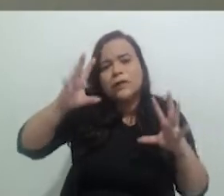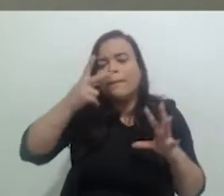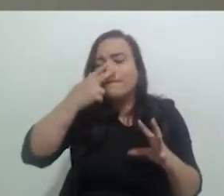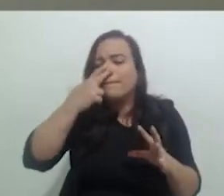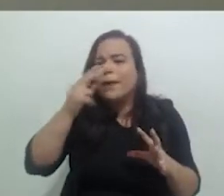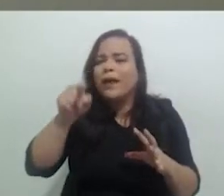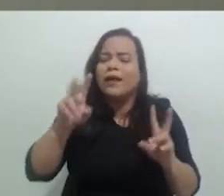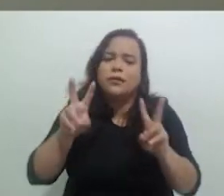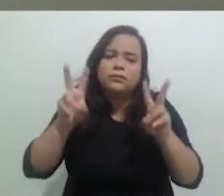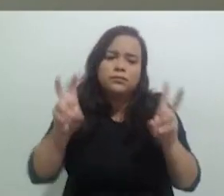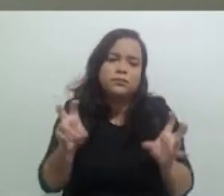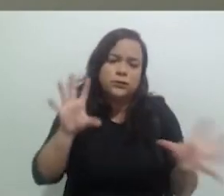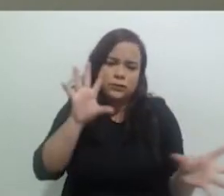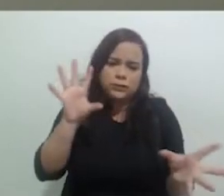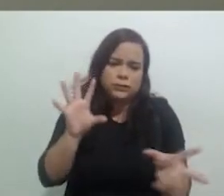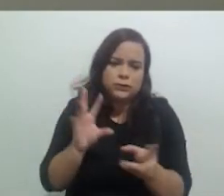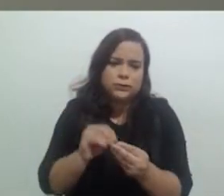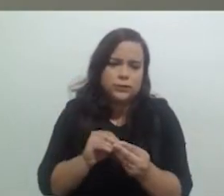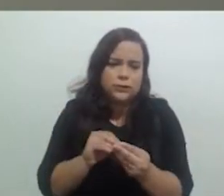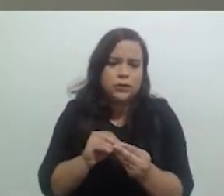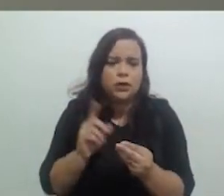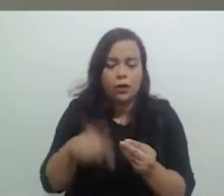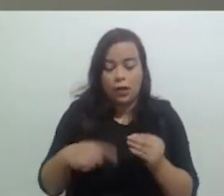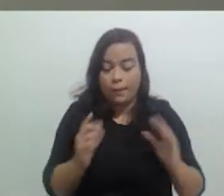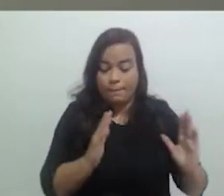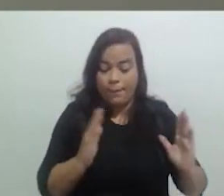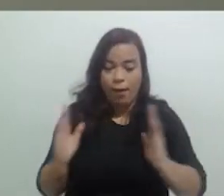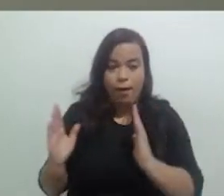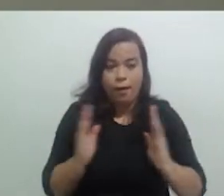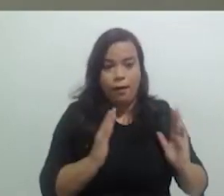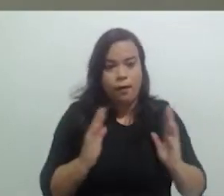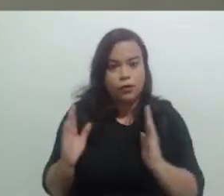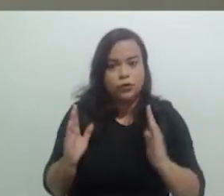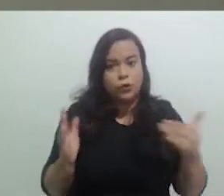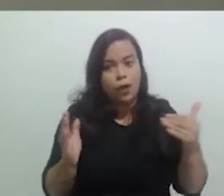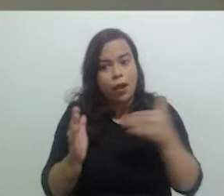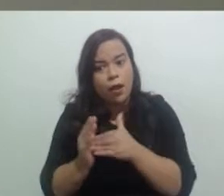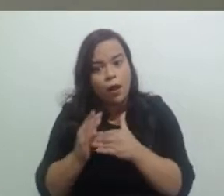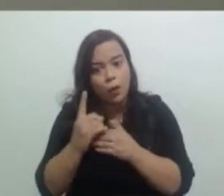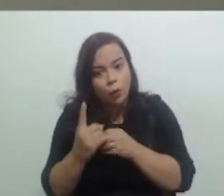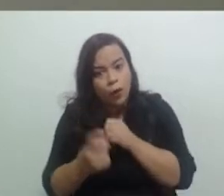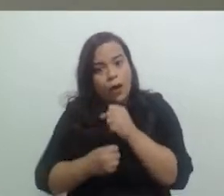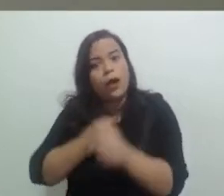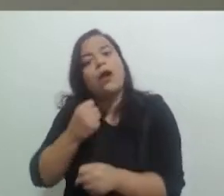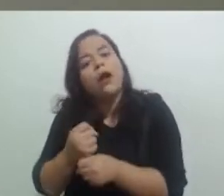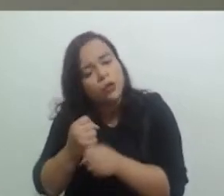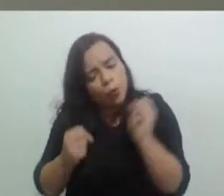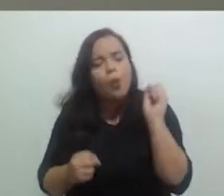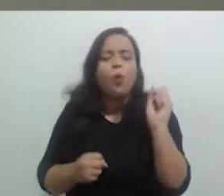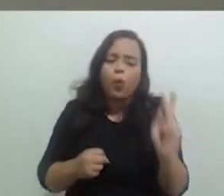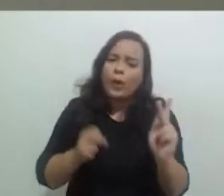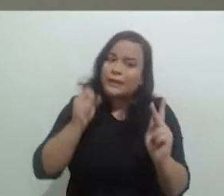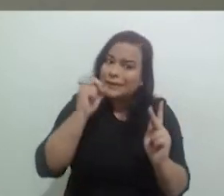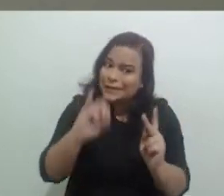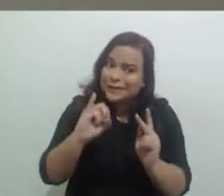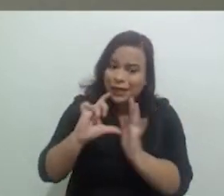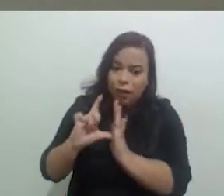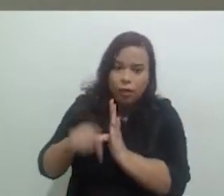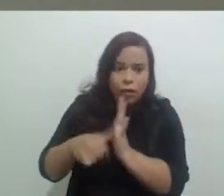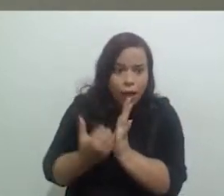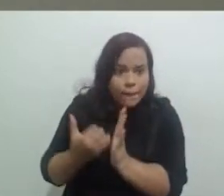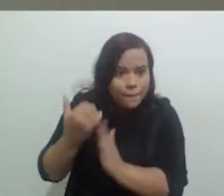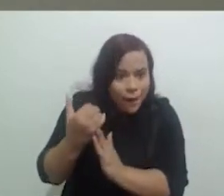ser simplista, a questão do prazo. Até um ano, tudo bem, extrapolado isso, né, vai para a concessão. Então, esse entendimento